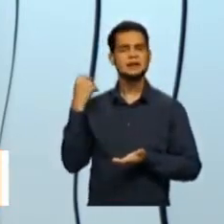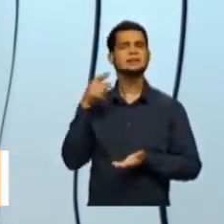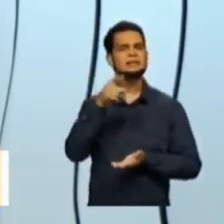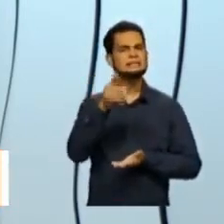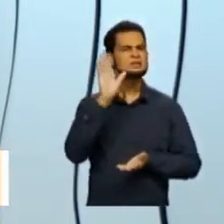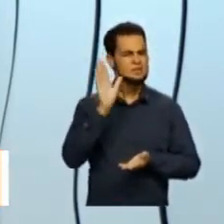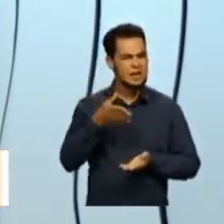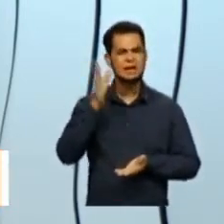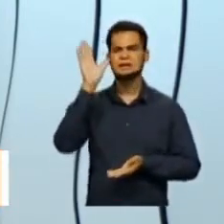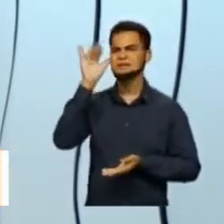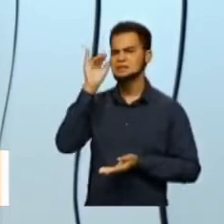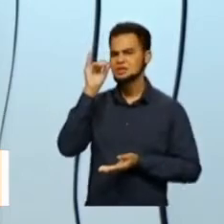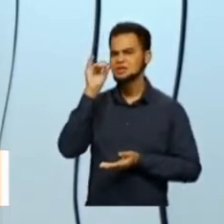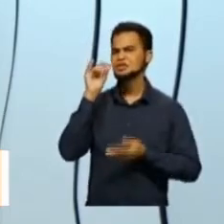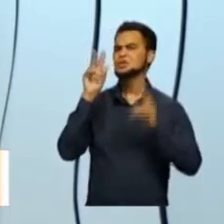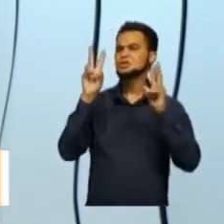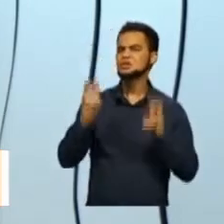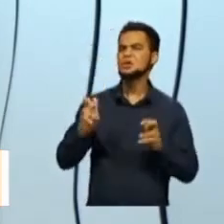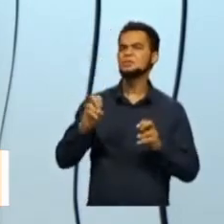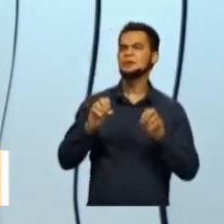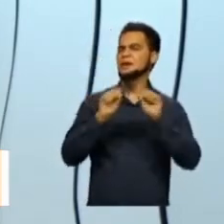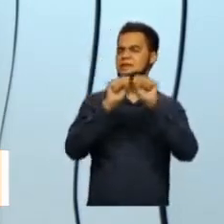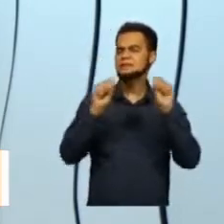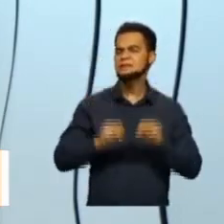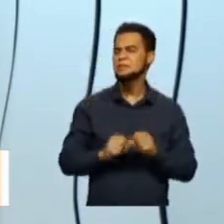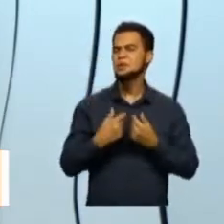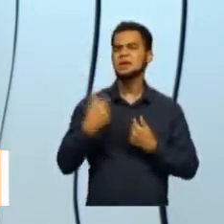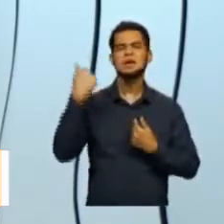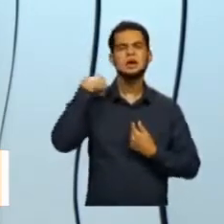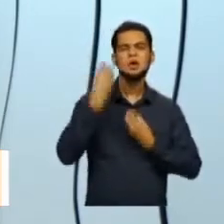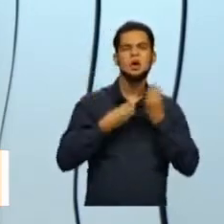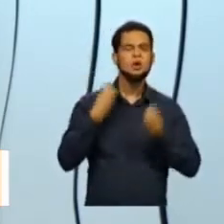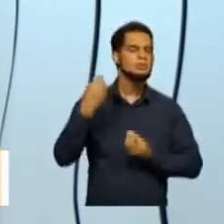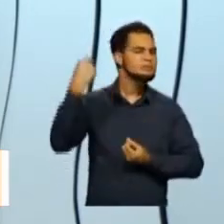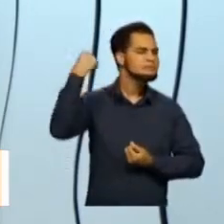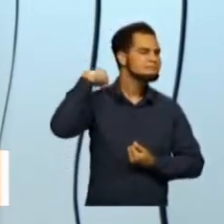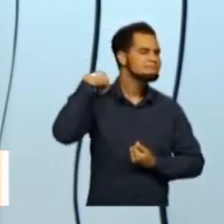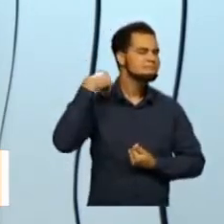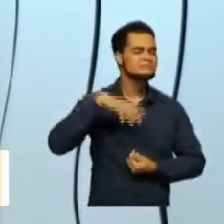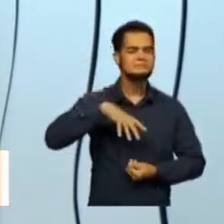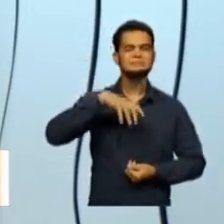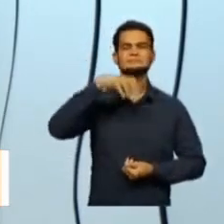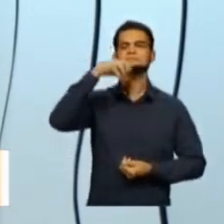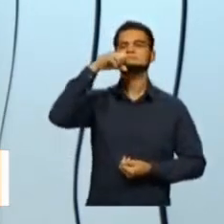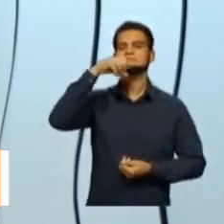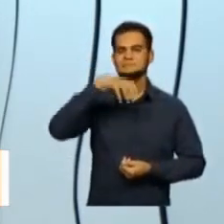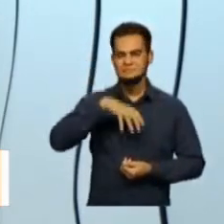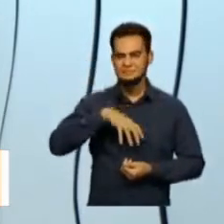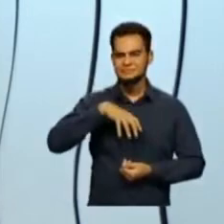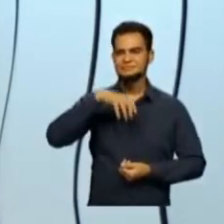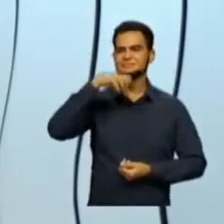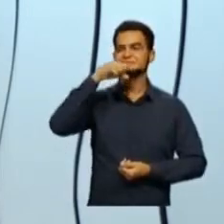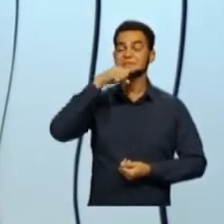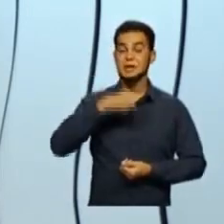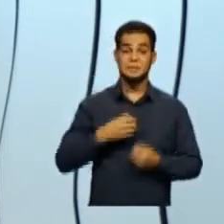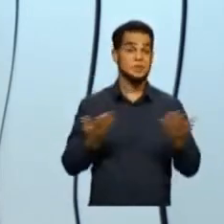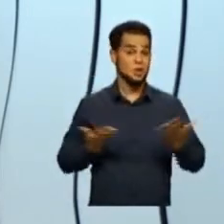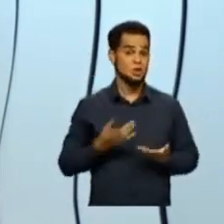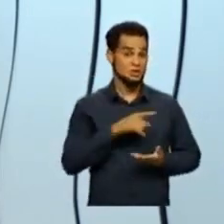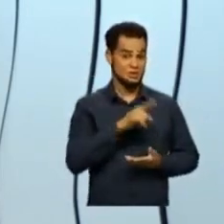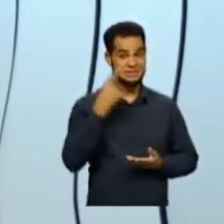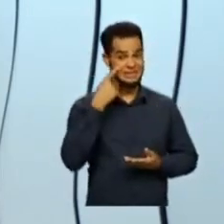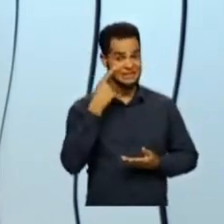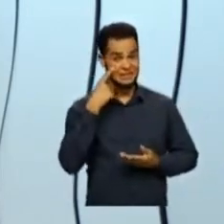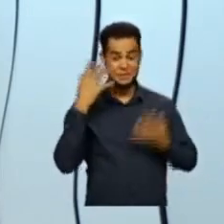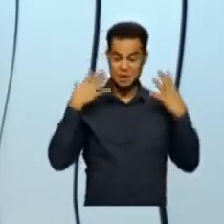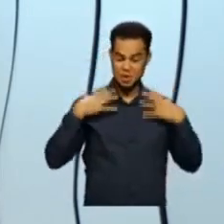assistiu sobre o sistema respiratório. Hoje você está percebendo que as minhas vestes elas já estão um pouco